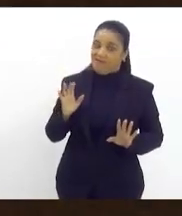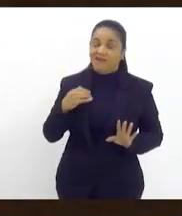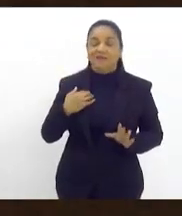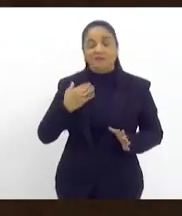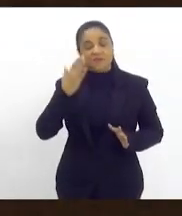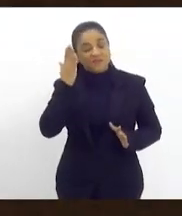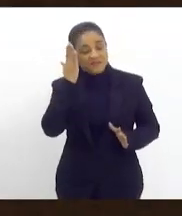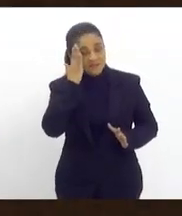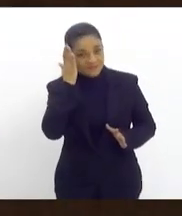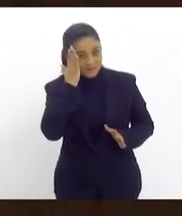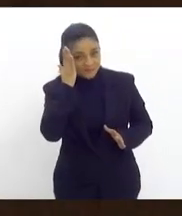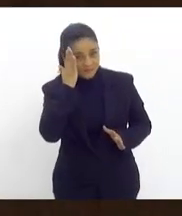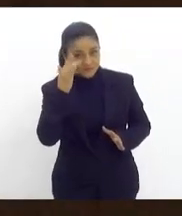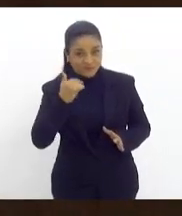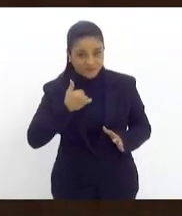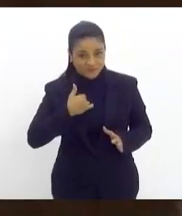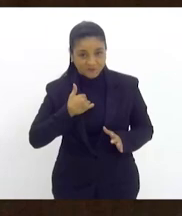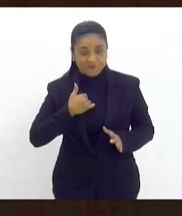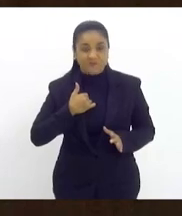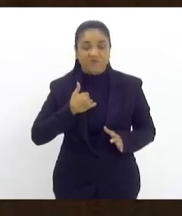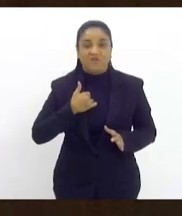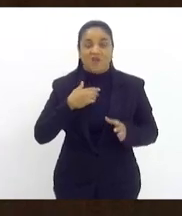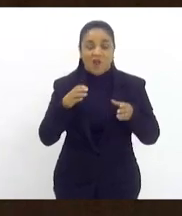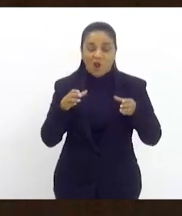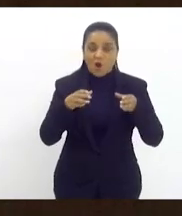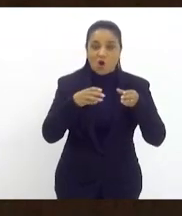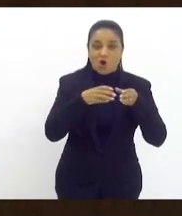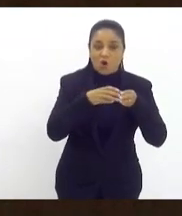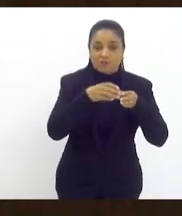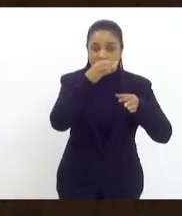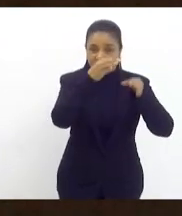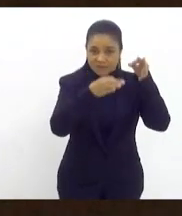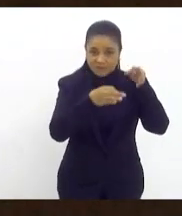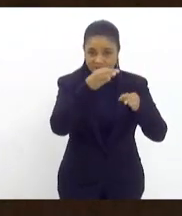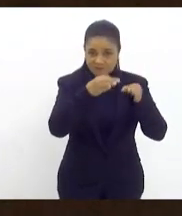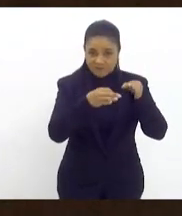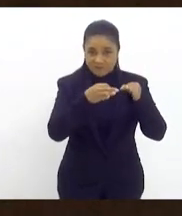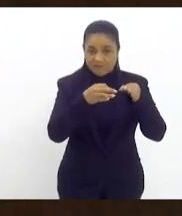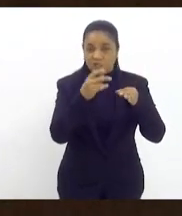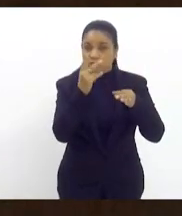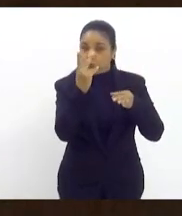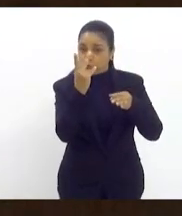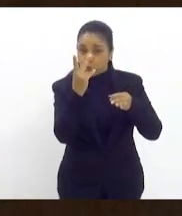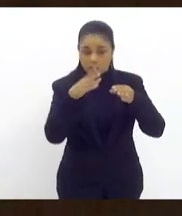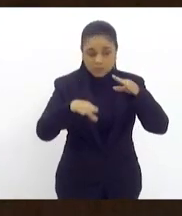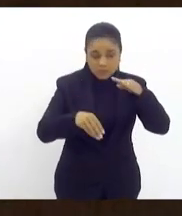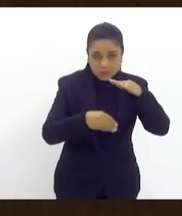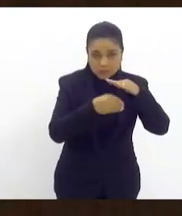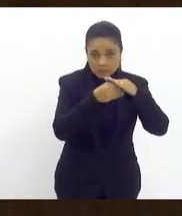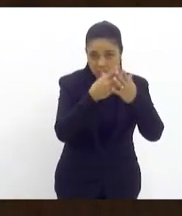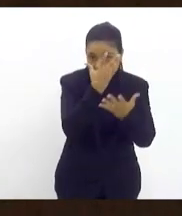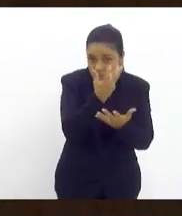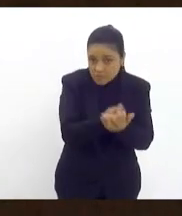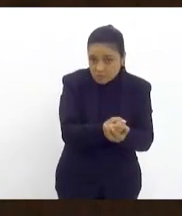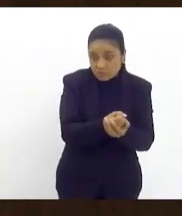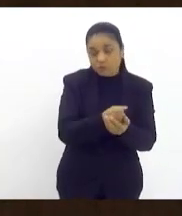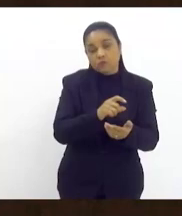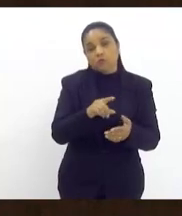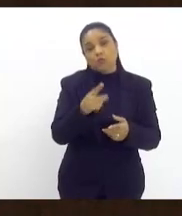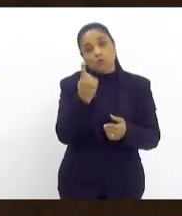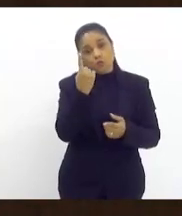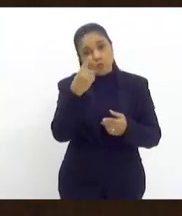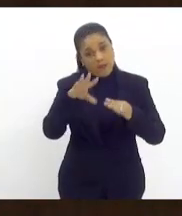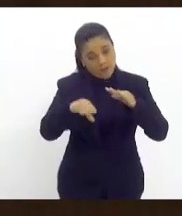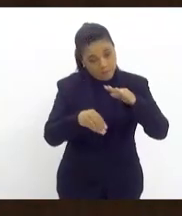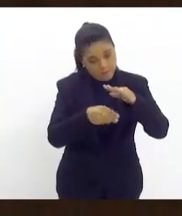a comissão de indicação legislativa acatou duas emendas, a emenda 1, que eu